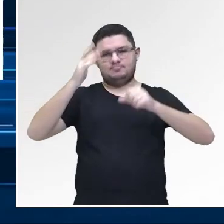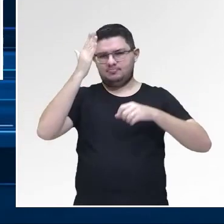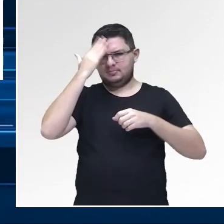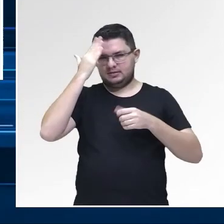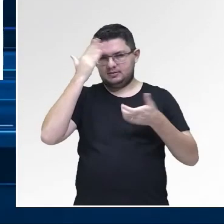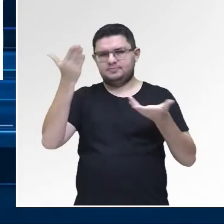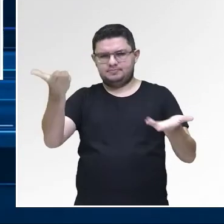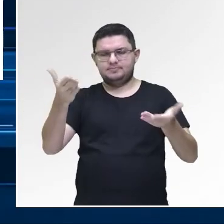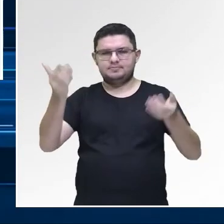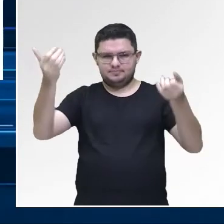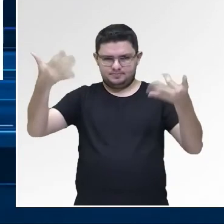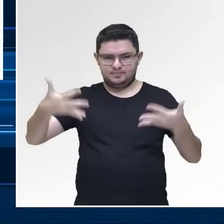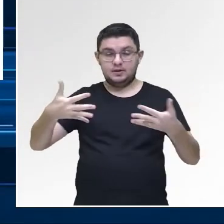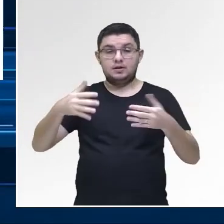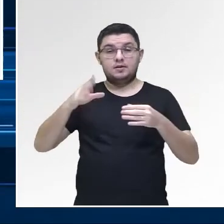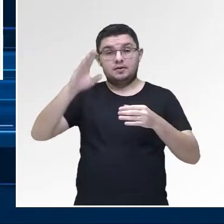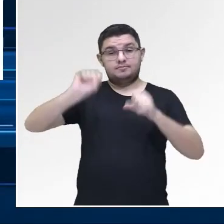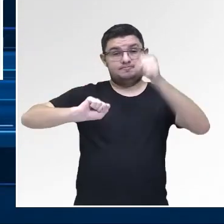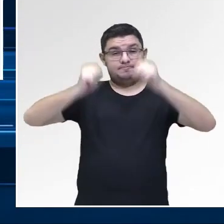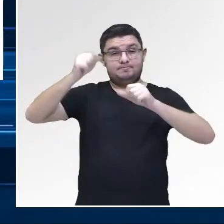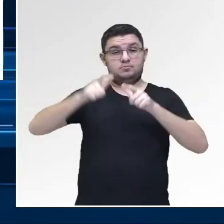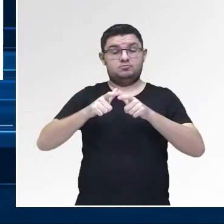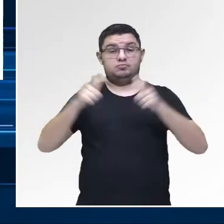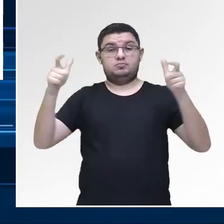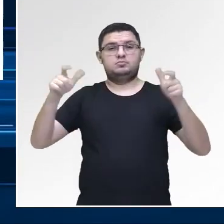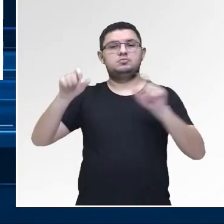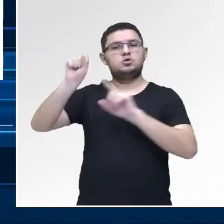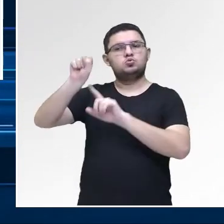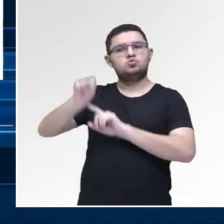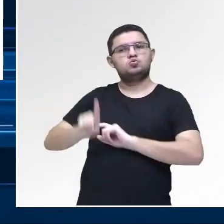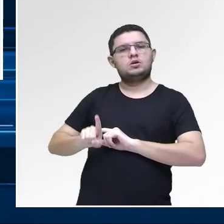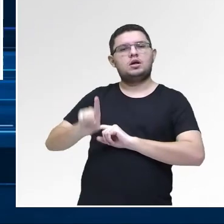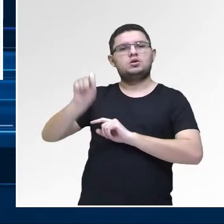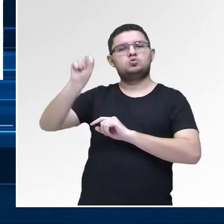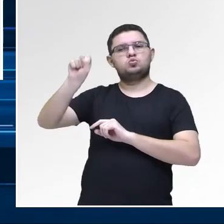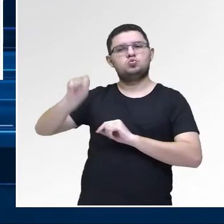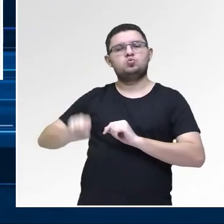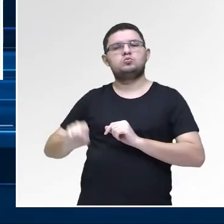região sudeste do Brasil, né, com São Paulo, Rio de Janeiro